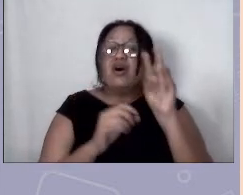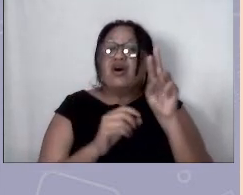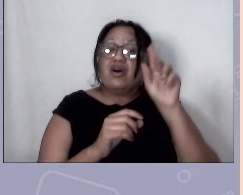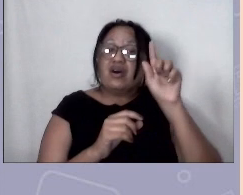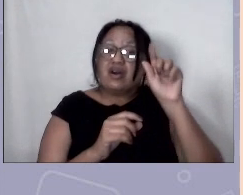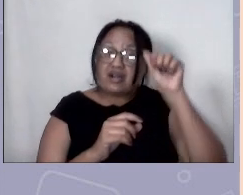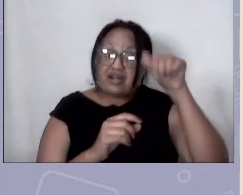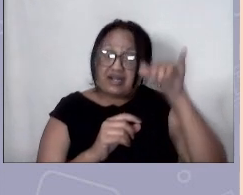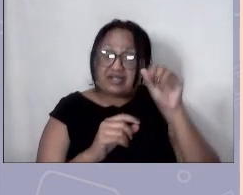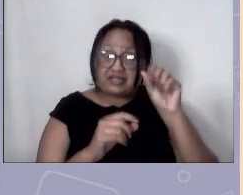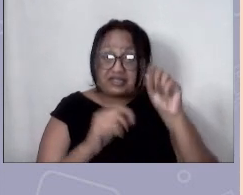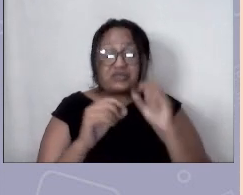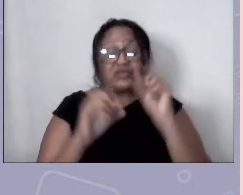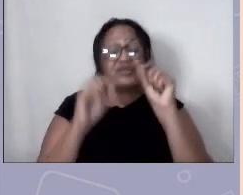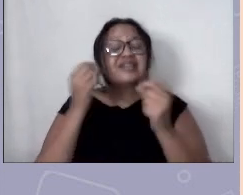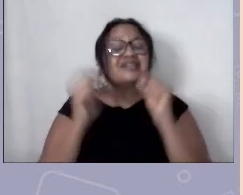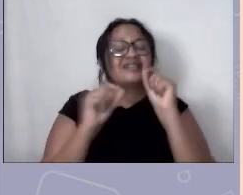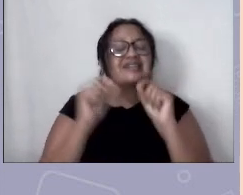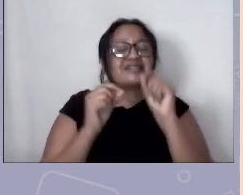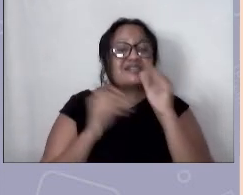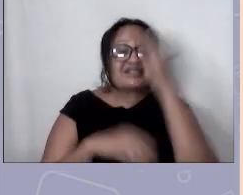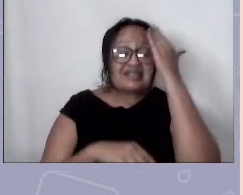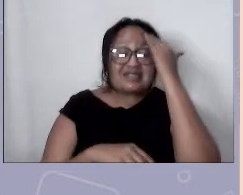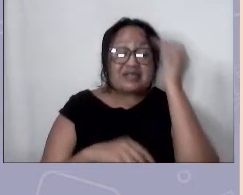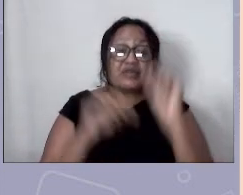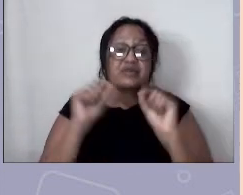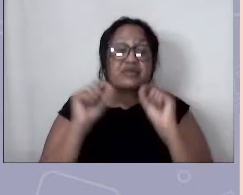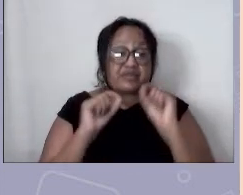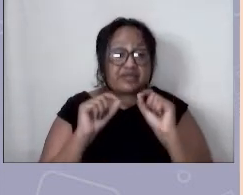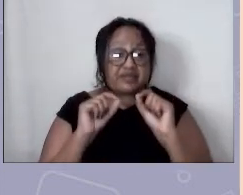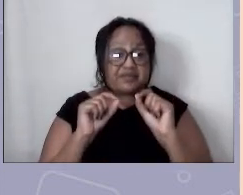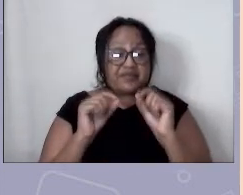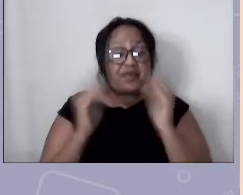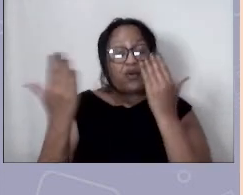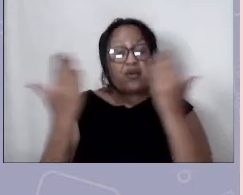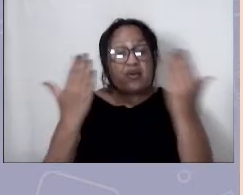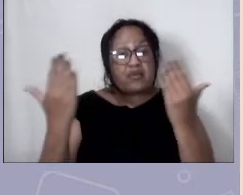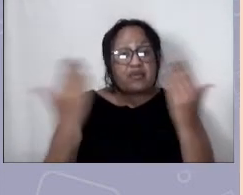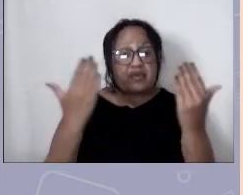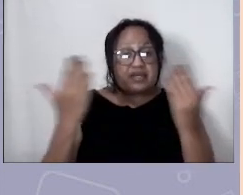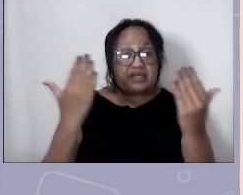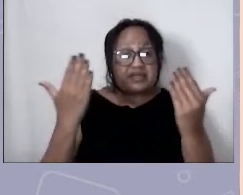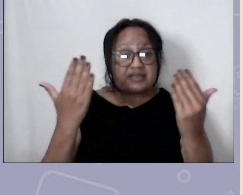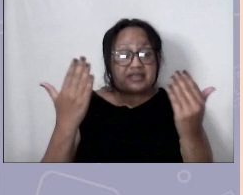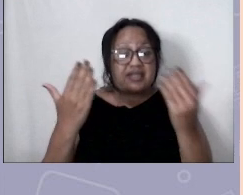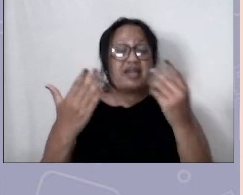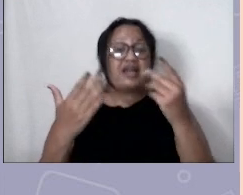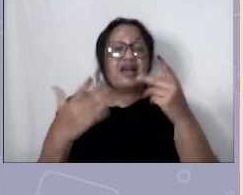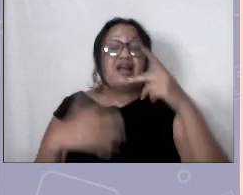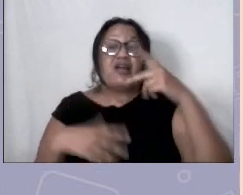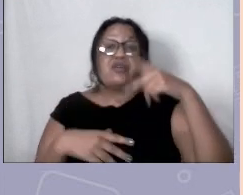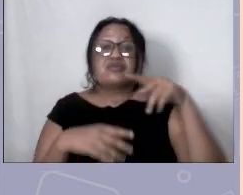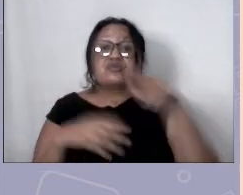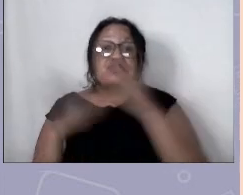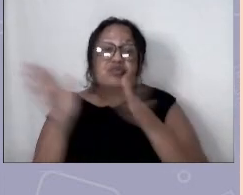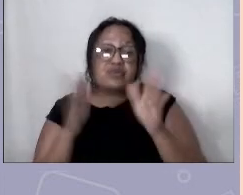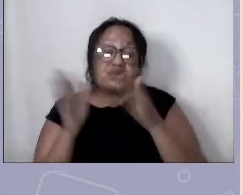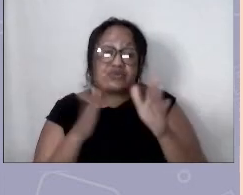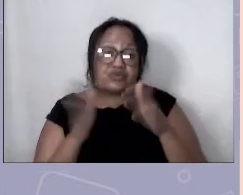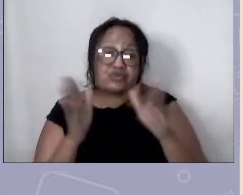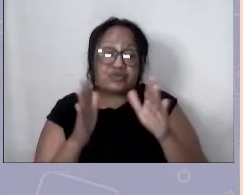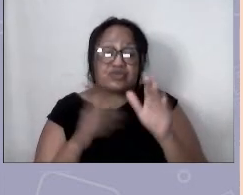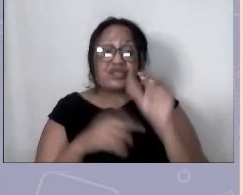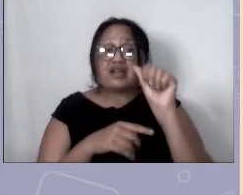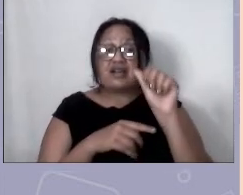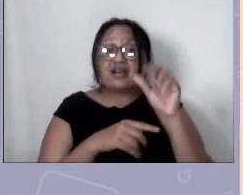os benefícios da produção dos produtos orgânicos comparados aos produzidos com uso de agrotóxicos percebe-se que esses